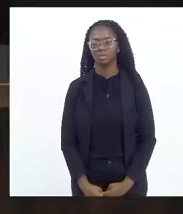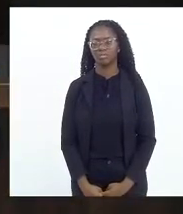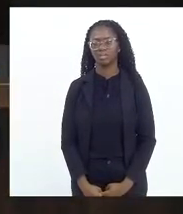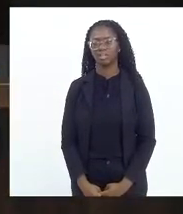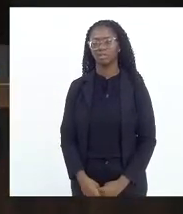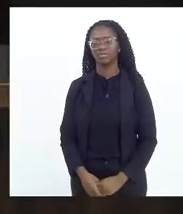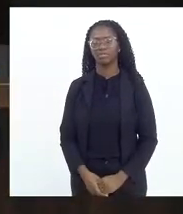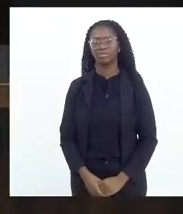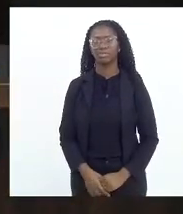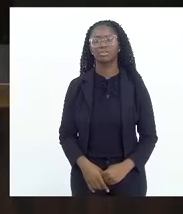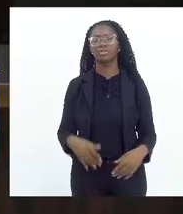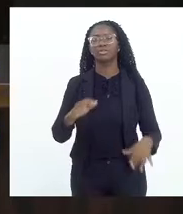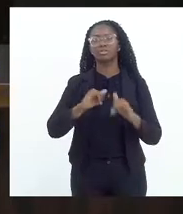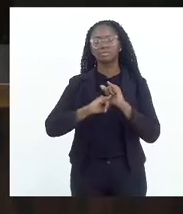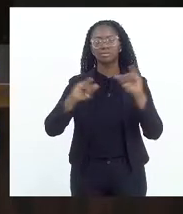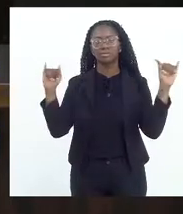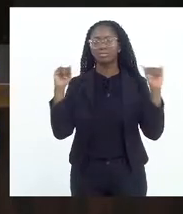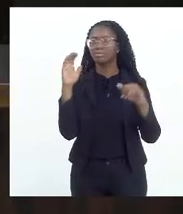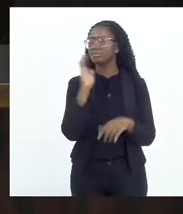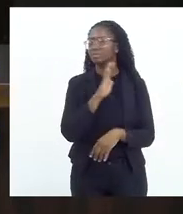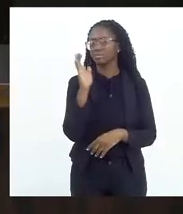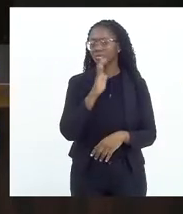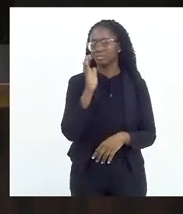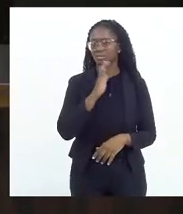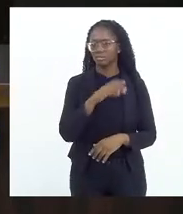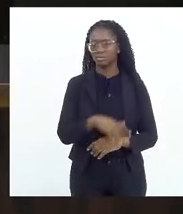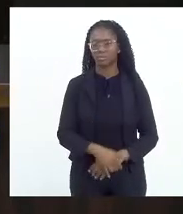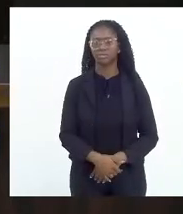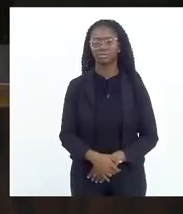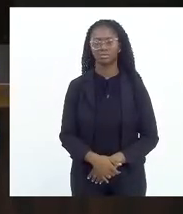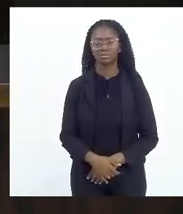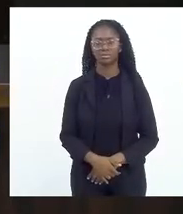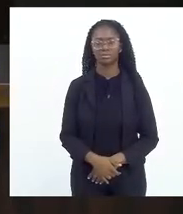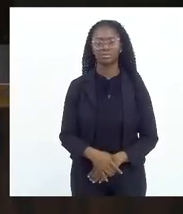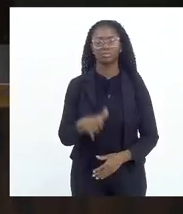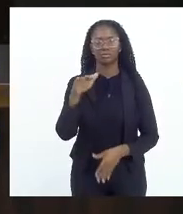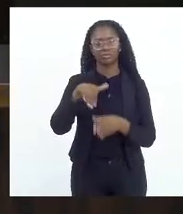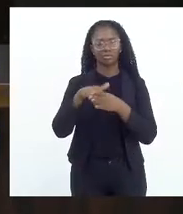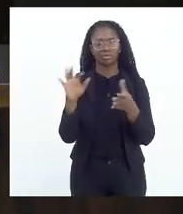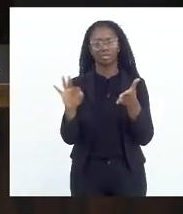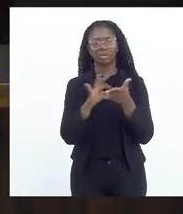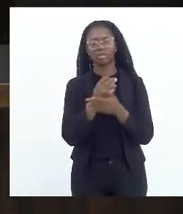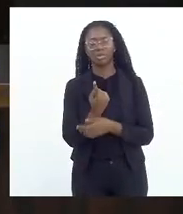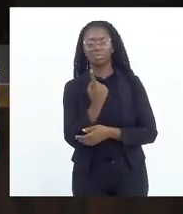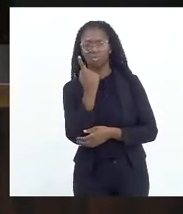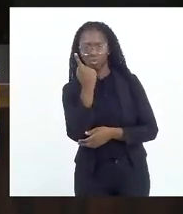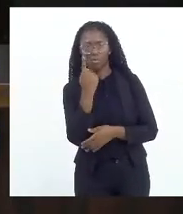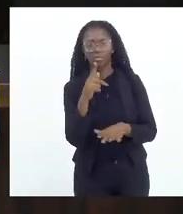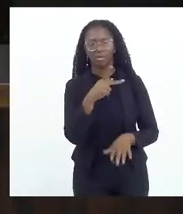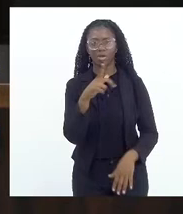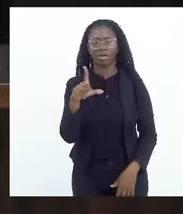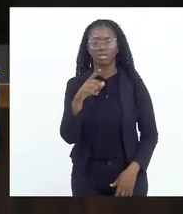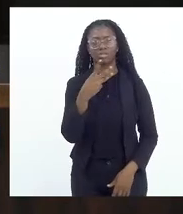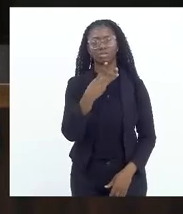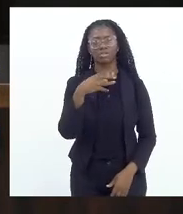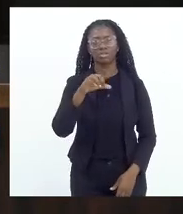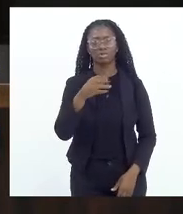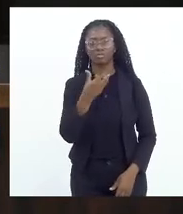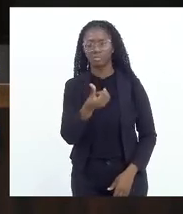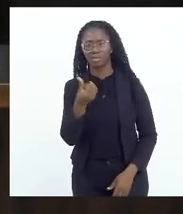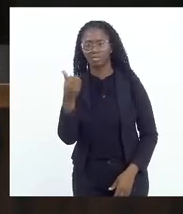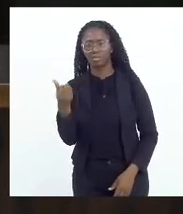Anuncio. Em regime de urgência... E em votação e discussão única, projeto de lei 3966 de